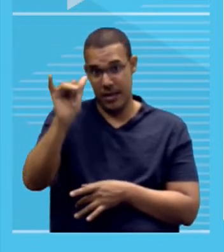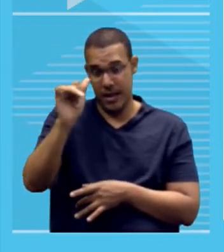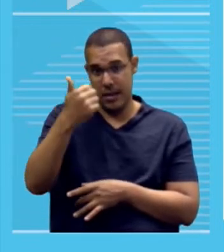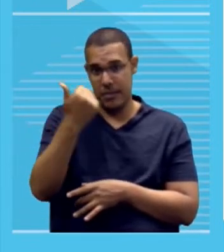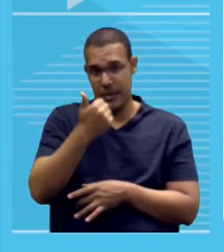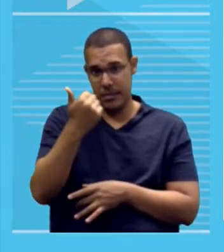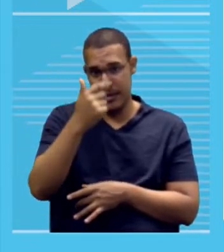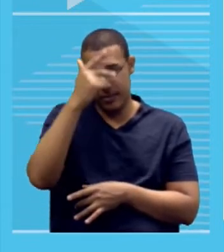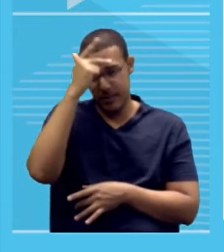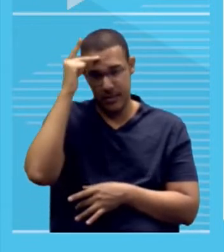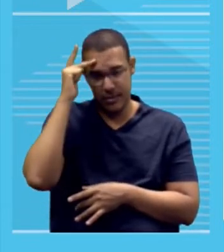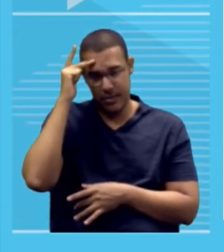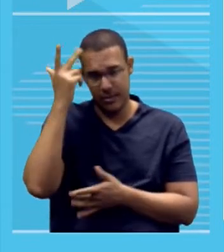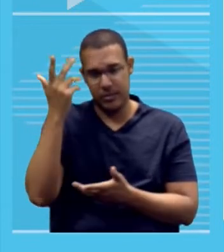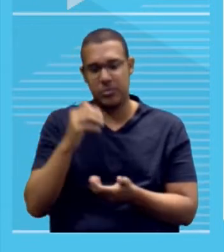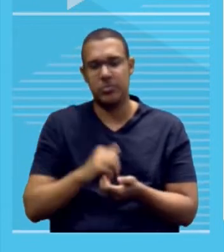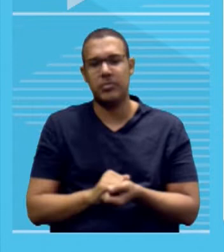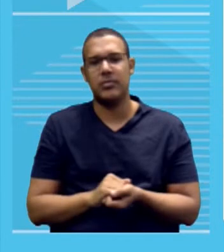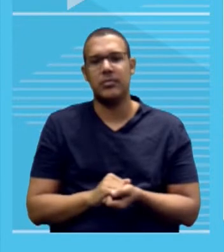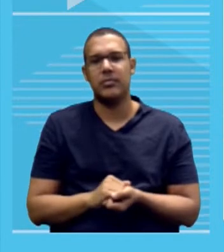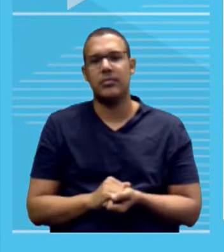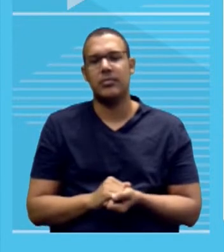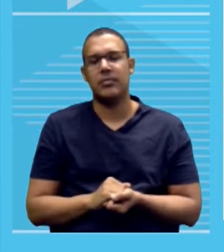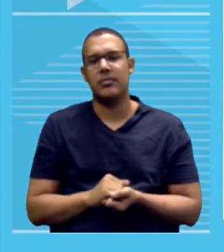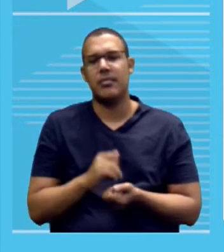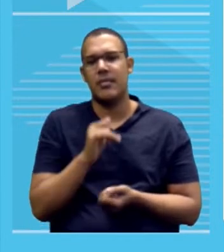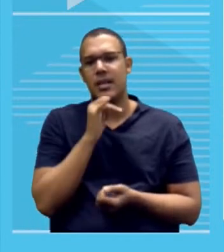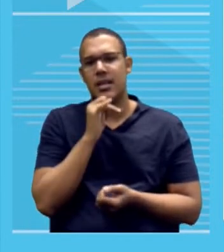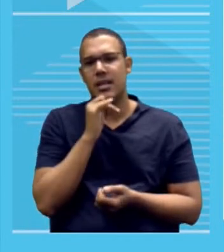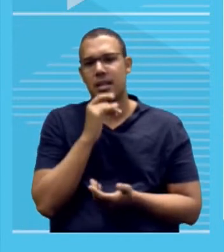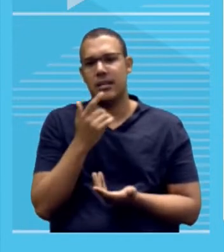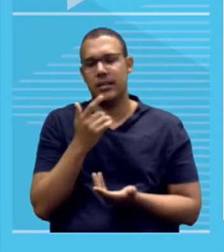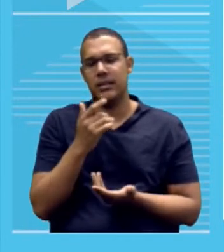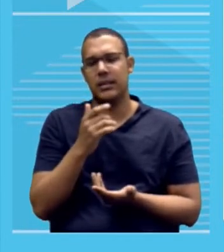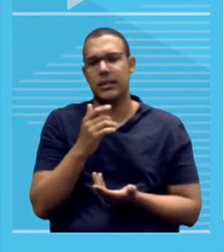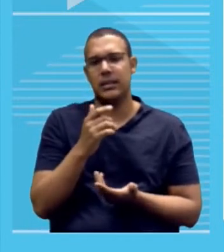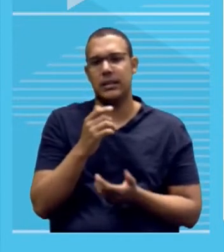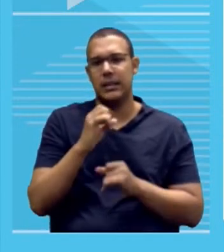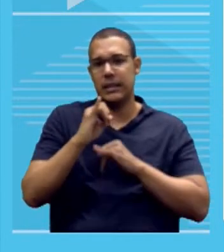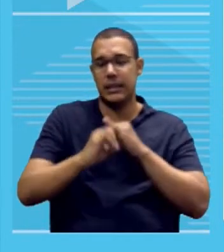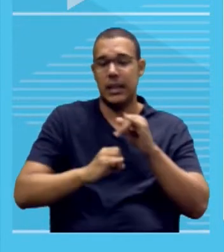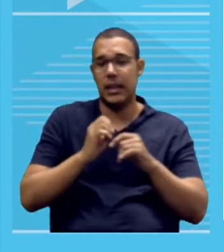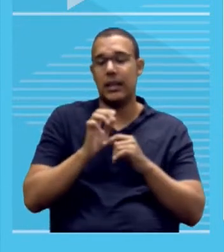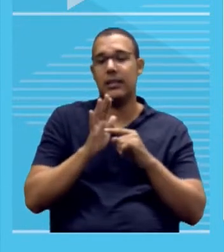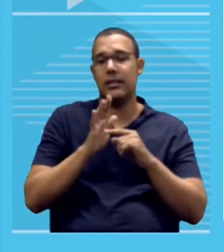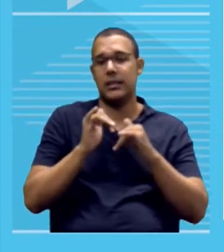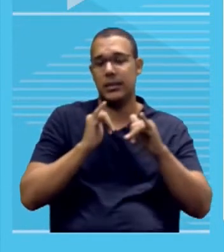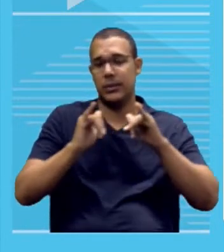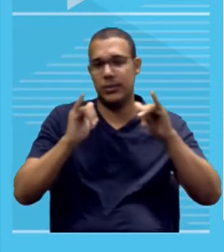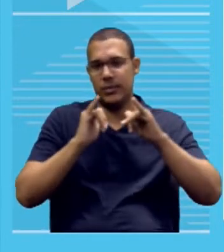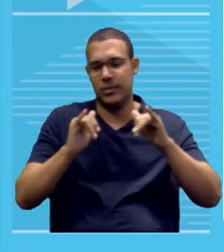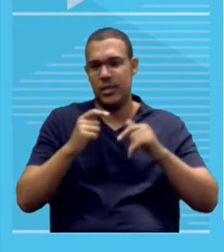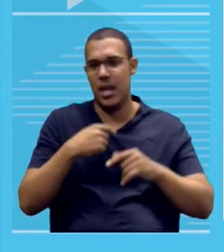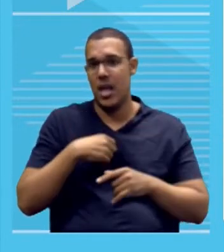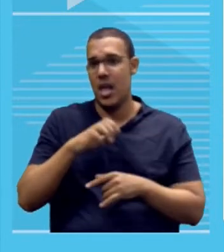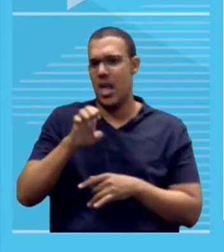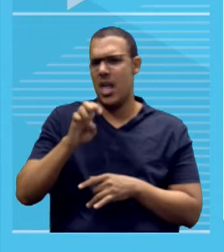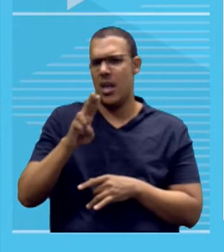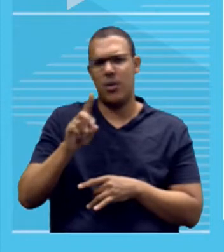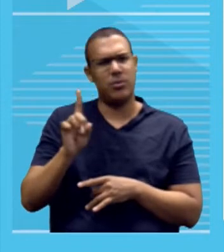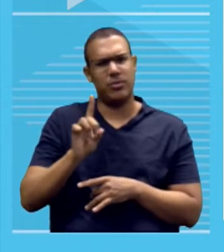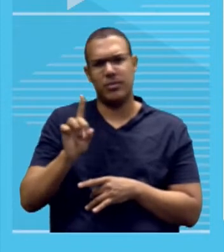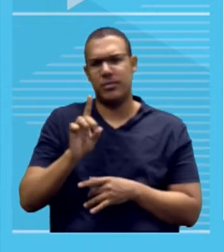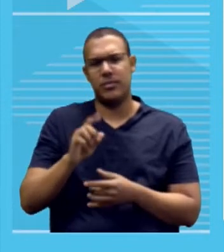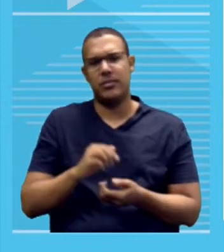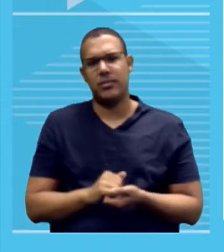aí os dados apontam a pesquisa aponta sites de notícias informam nada de eu isso